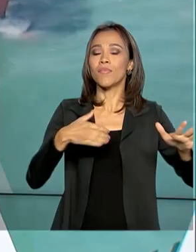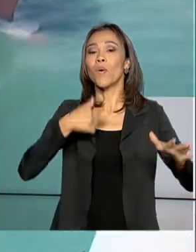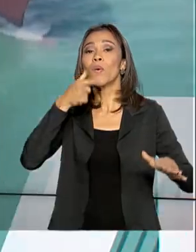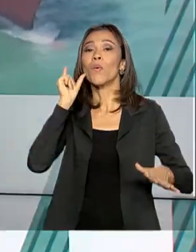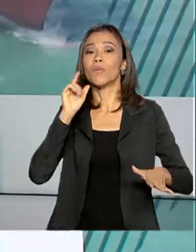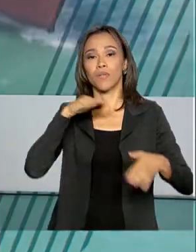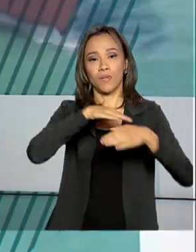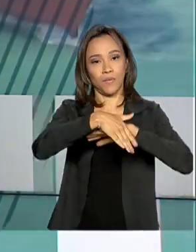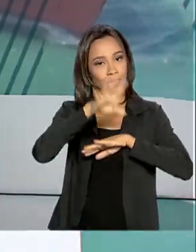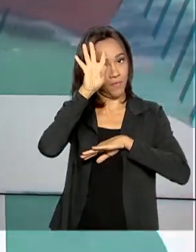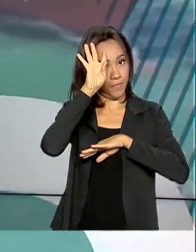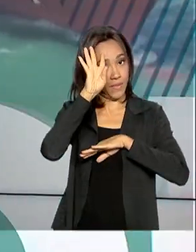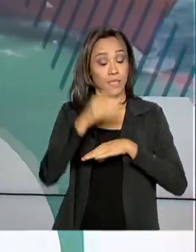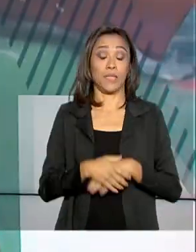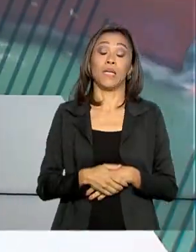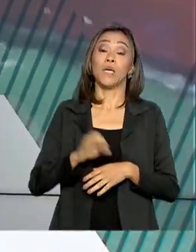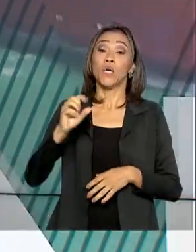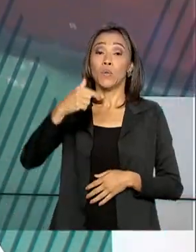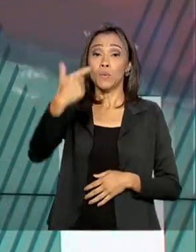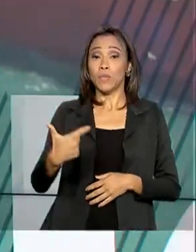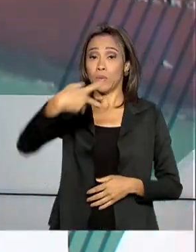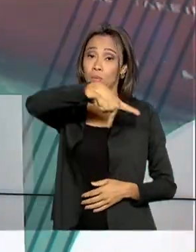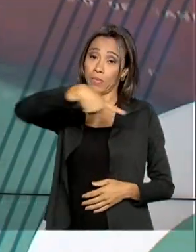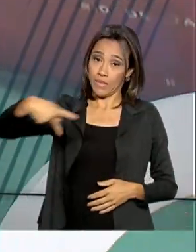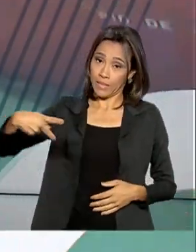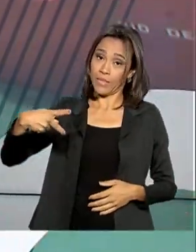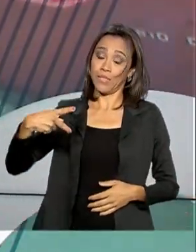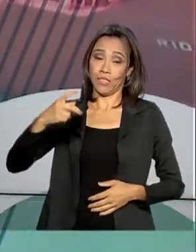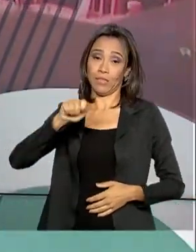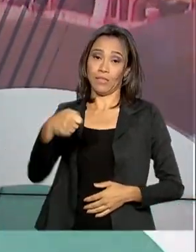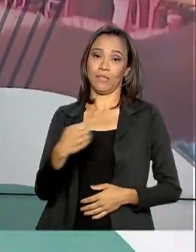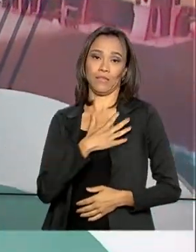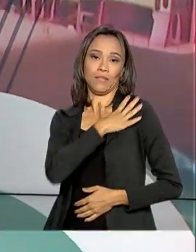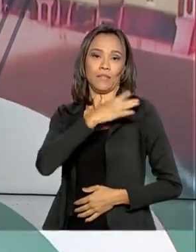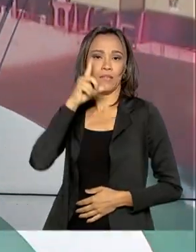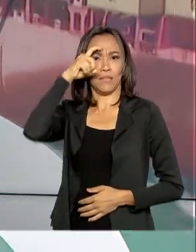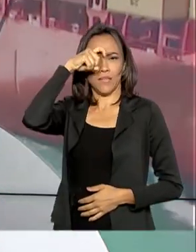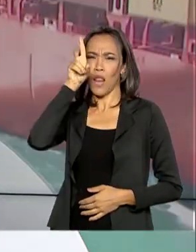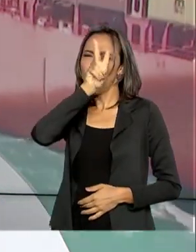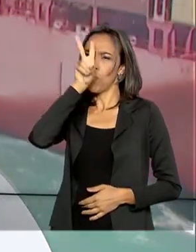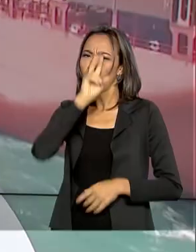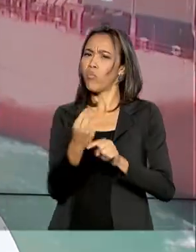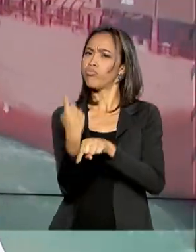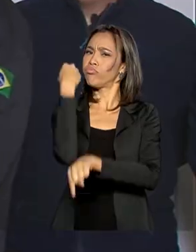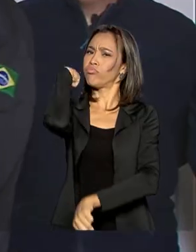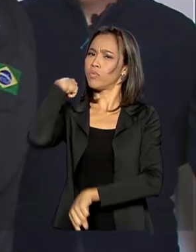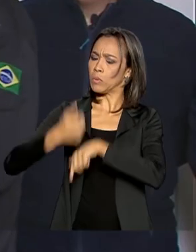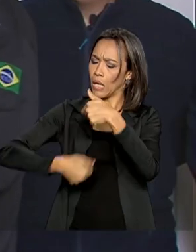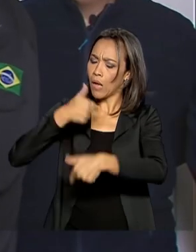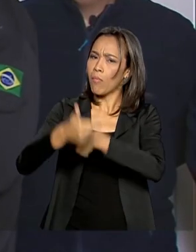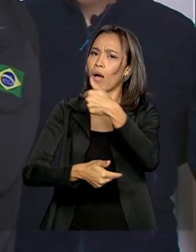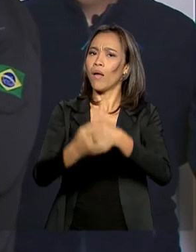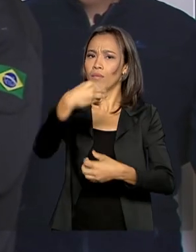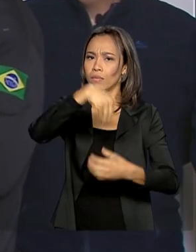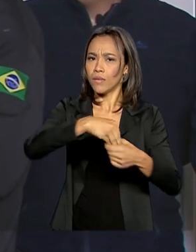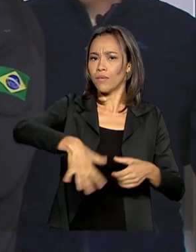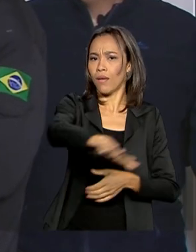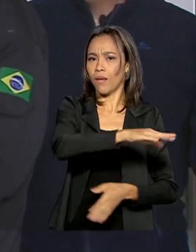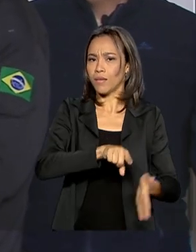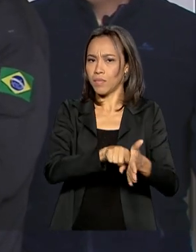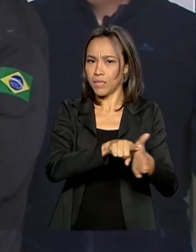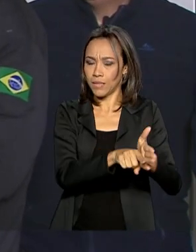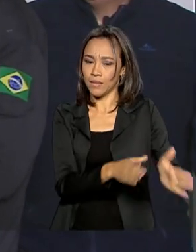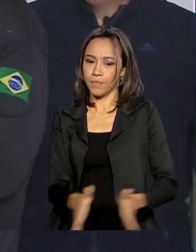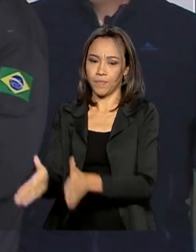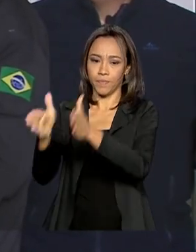TV Brasil, o vice-presidente Hamilton Mourão lembrou o trabalho dos brasileiros na Antártica. Os três ramos das